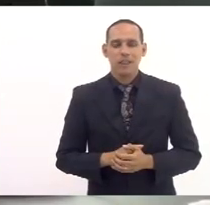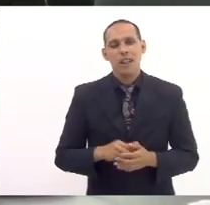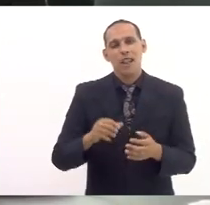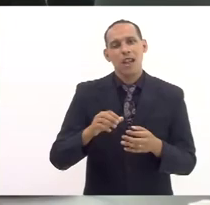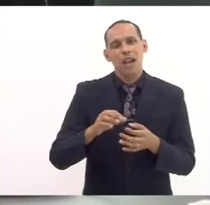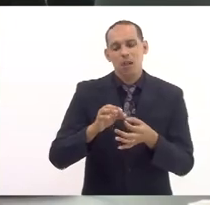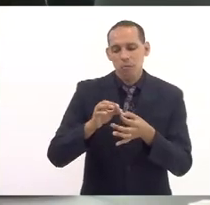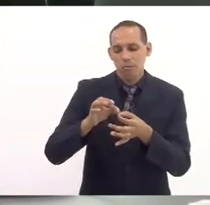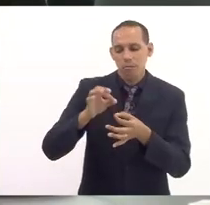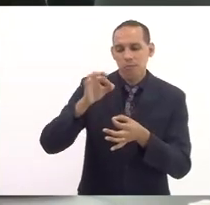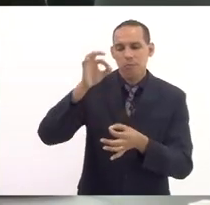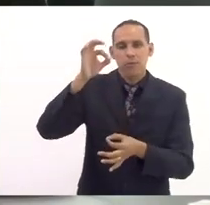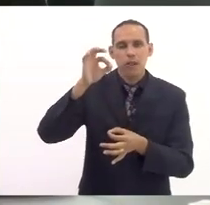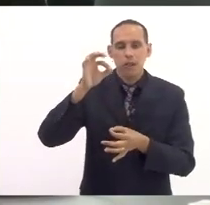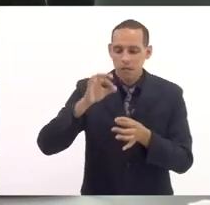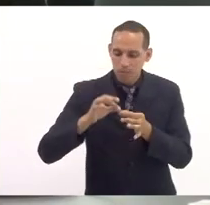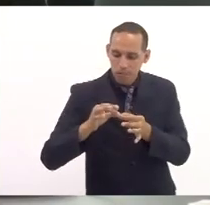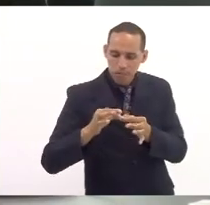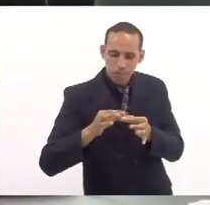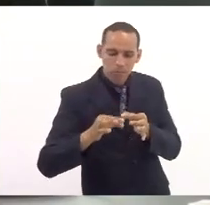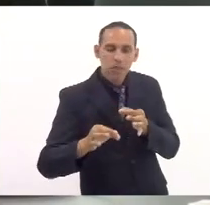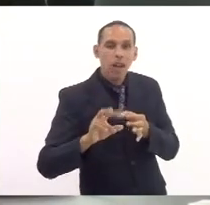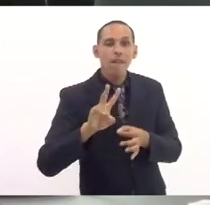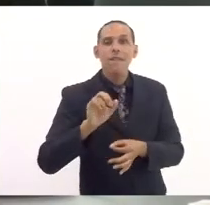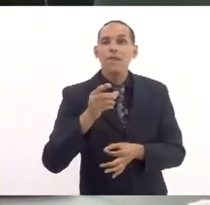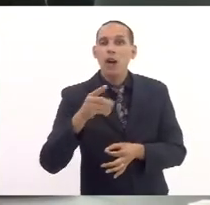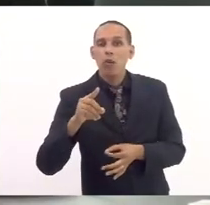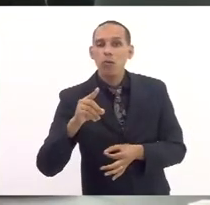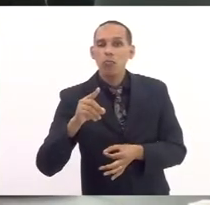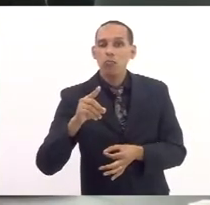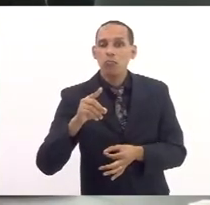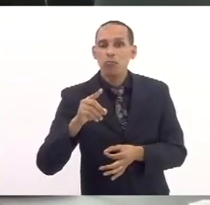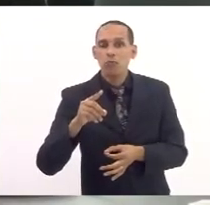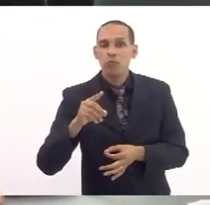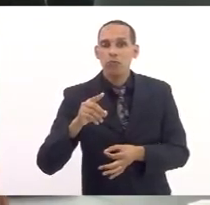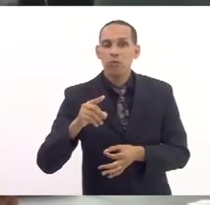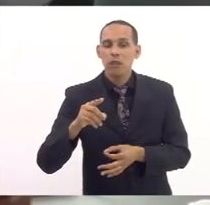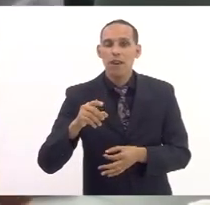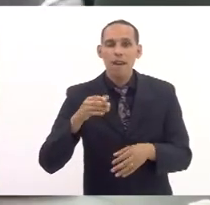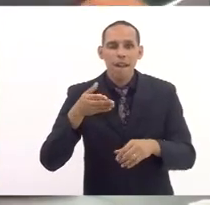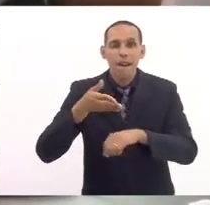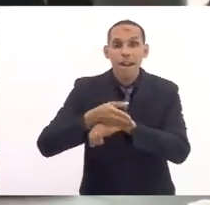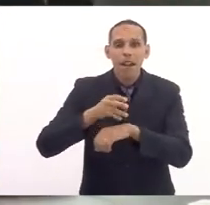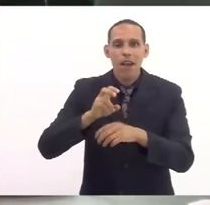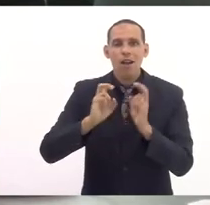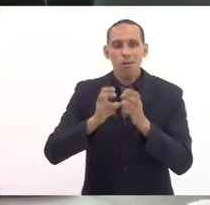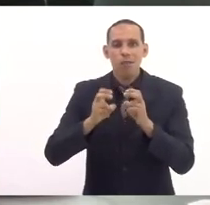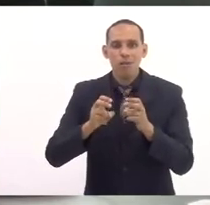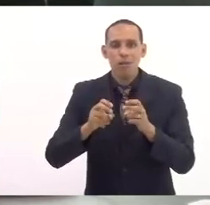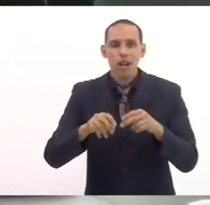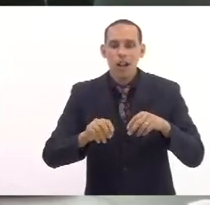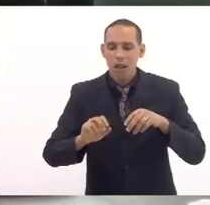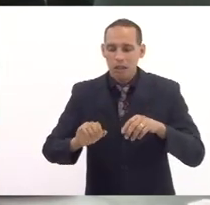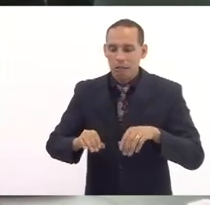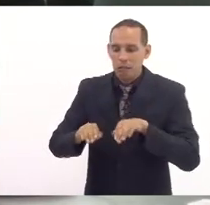vãos entre as plataformas e os trens? A gente entra numa coisa e é assim, ó.